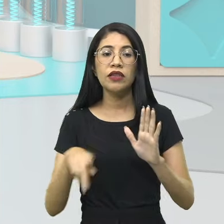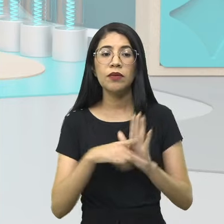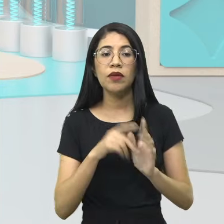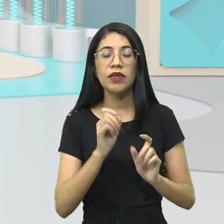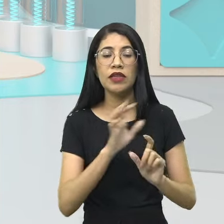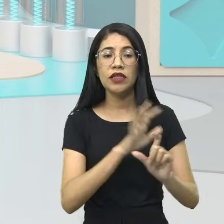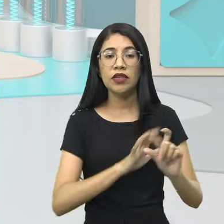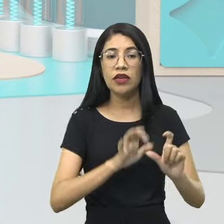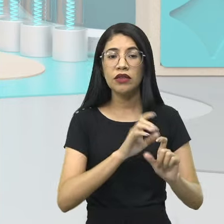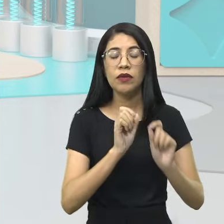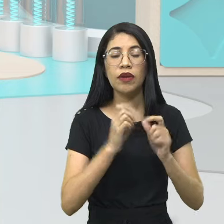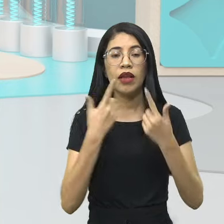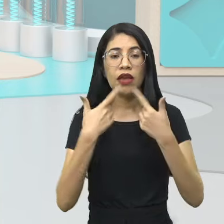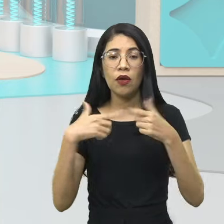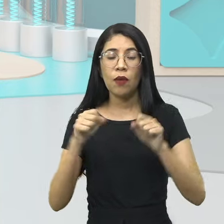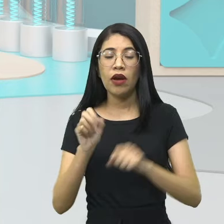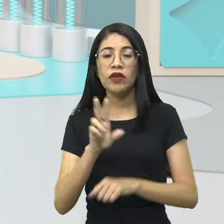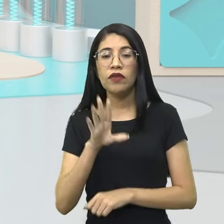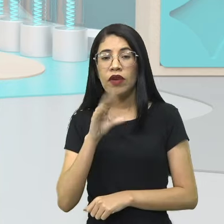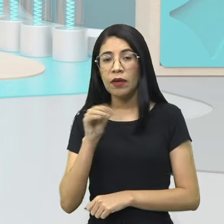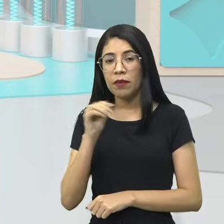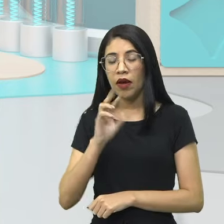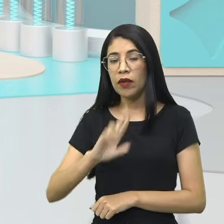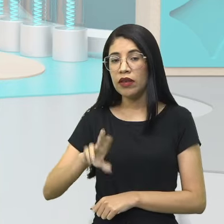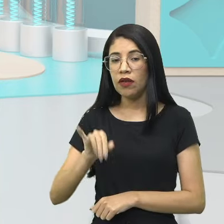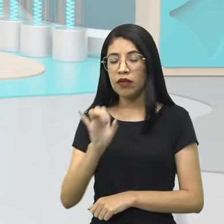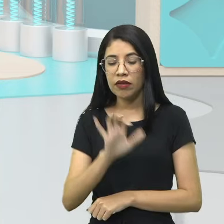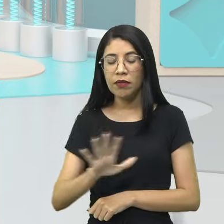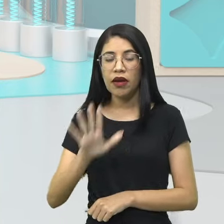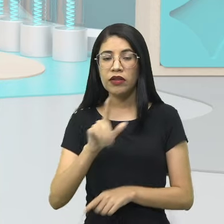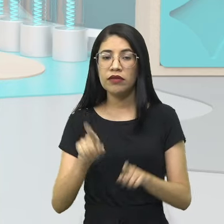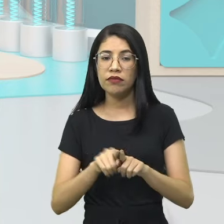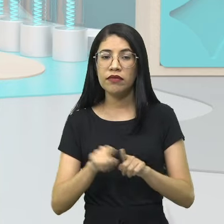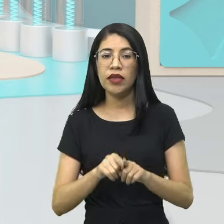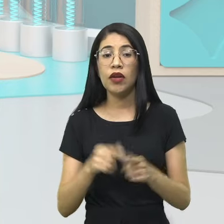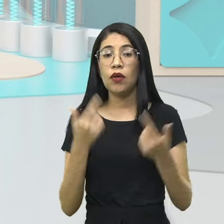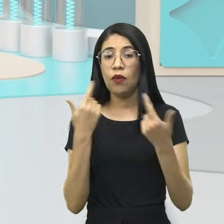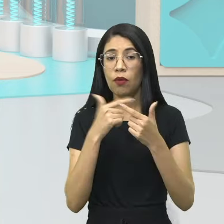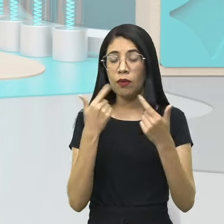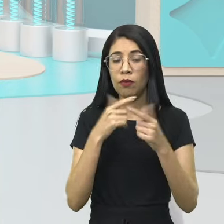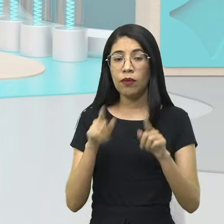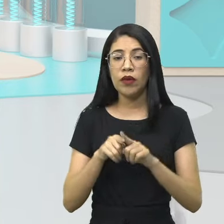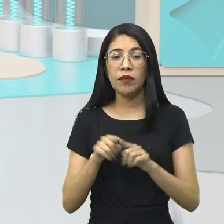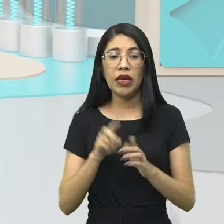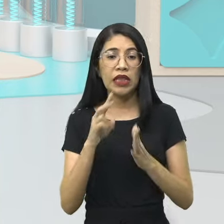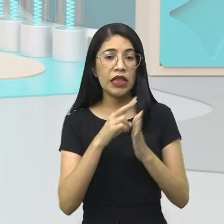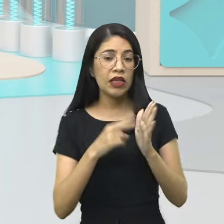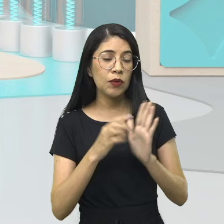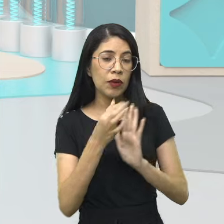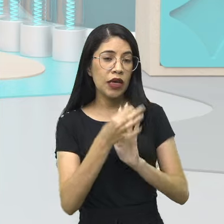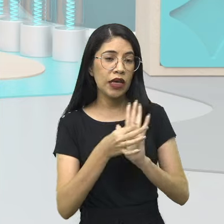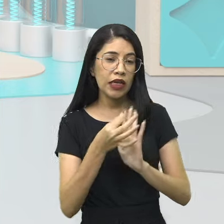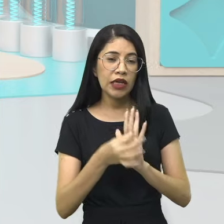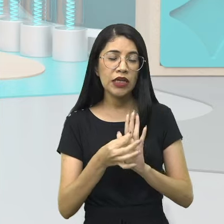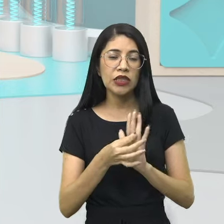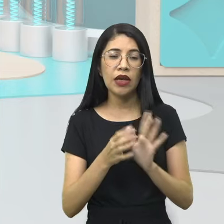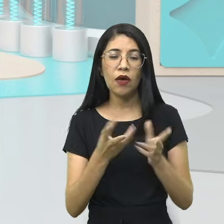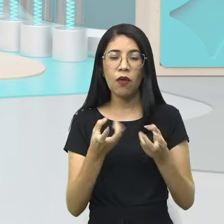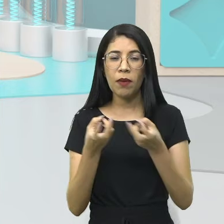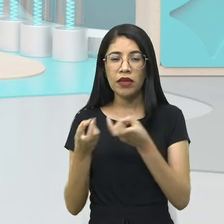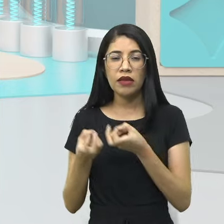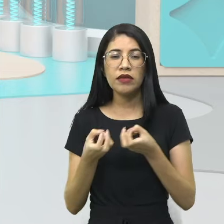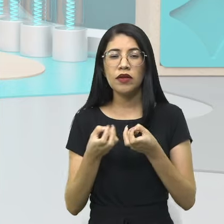charge, professor? Linguagem verbal e não verbal, humor, né, nós vamos encontrar, leitura crítica do